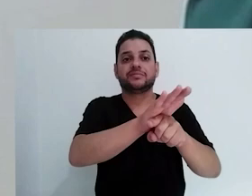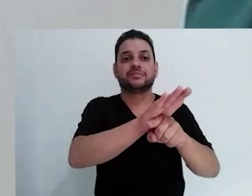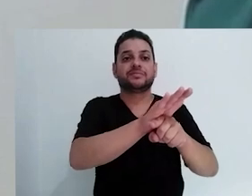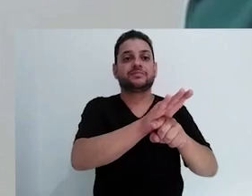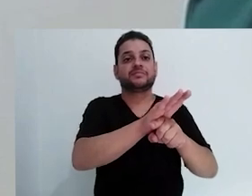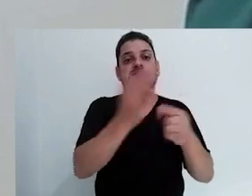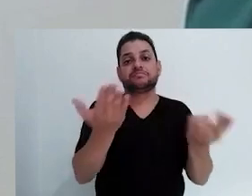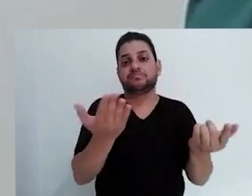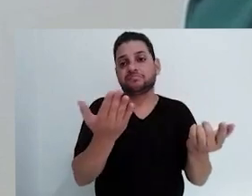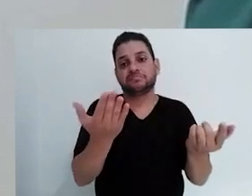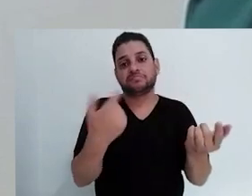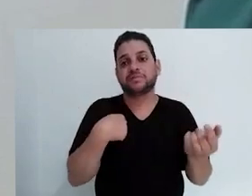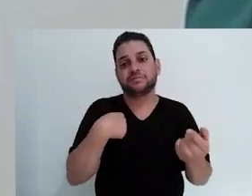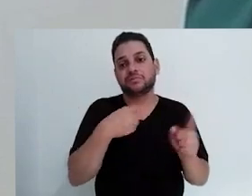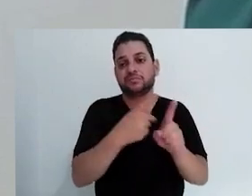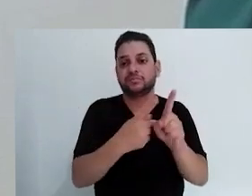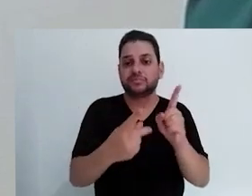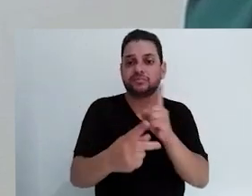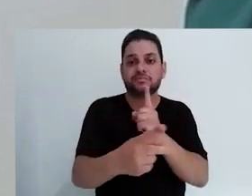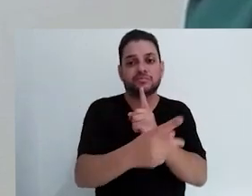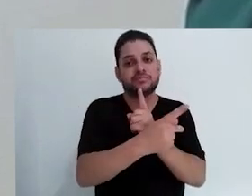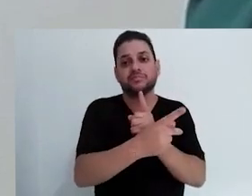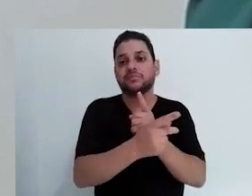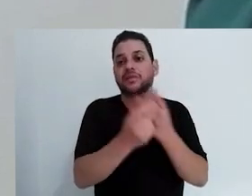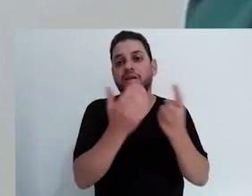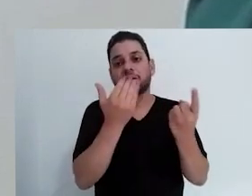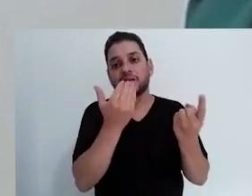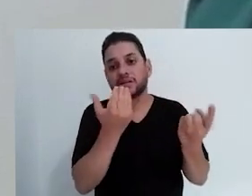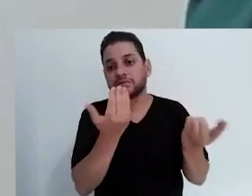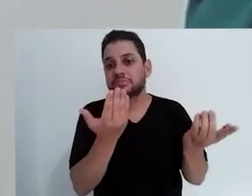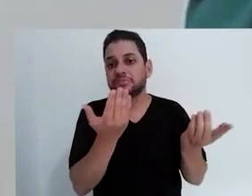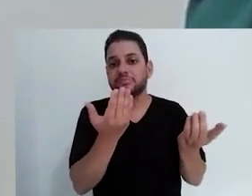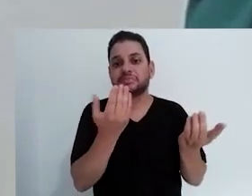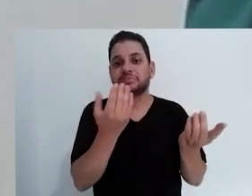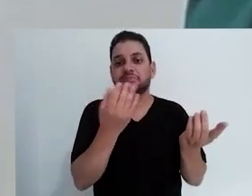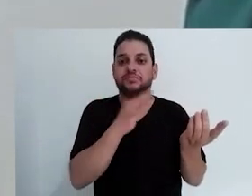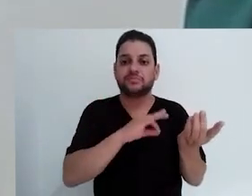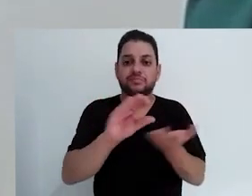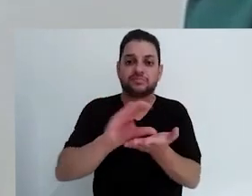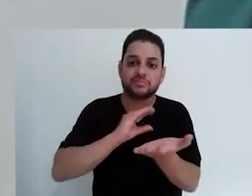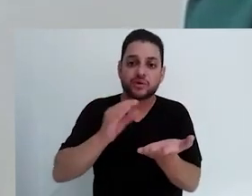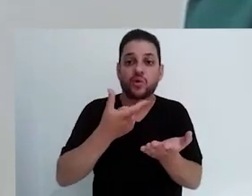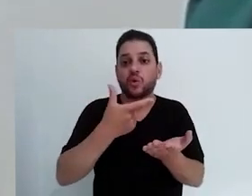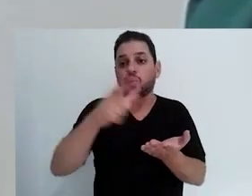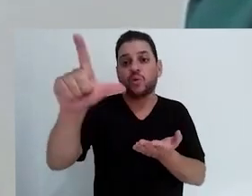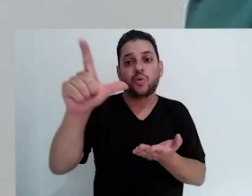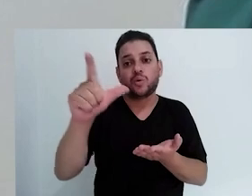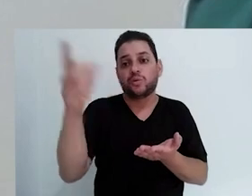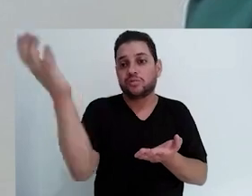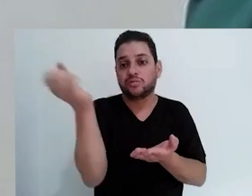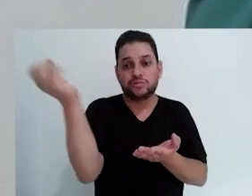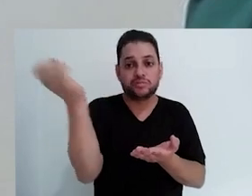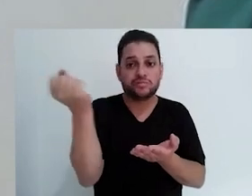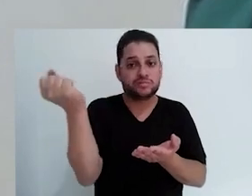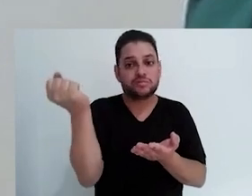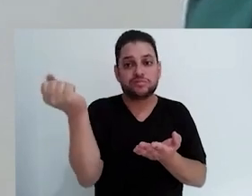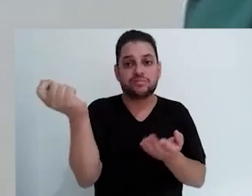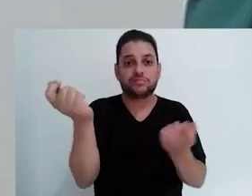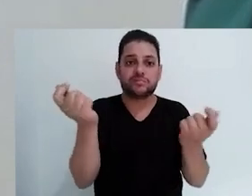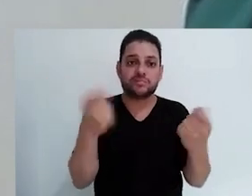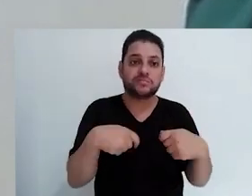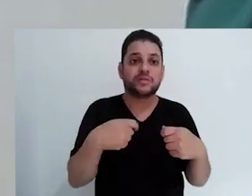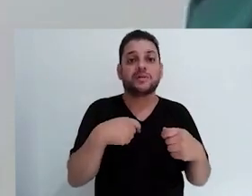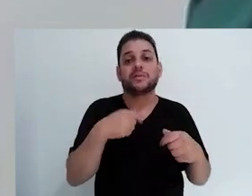benefício previdenciário, para verba alimentar, para um LOAS, um benefício assistencial, para cuidar da